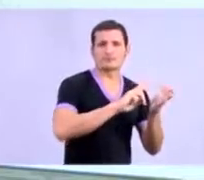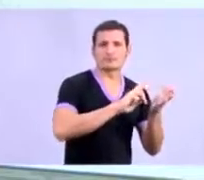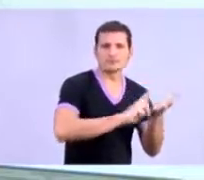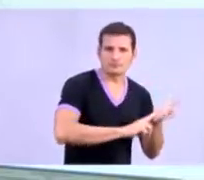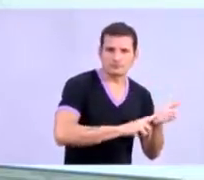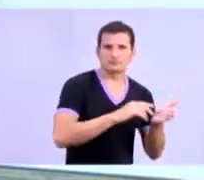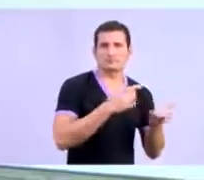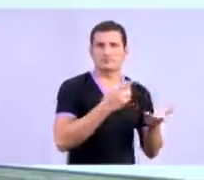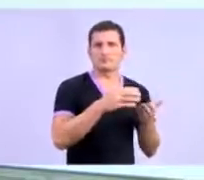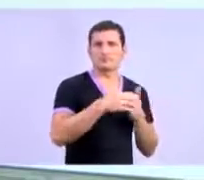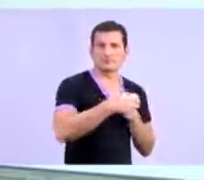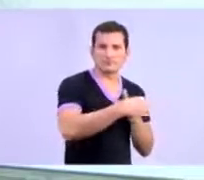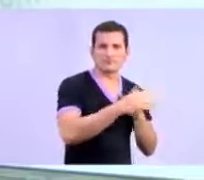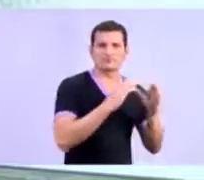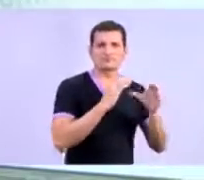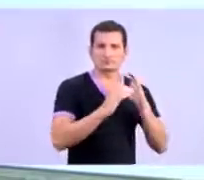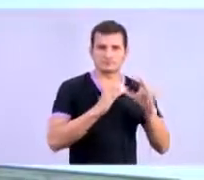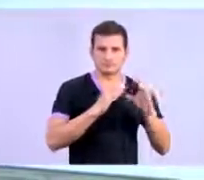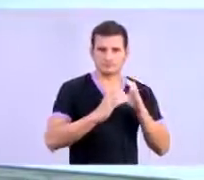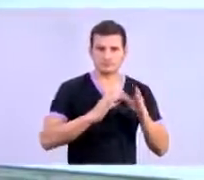leva a comunicação.